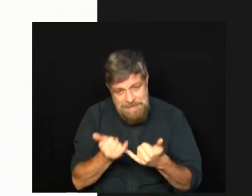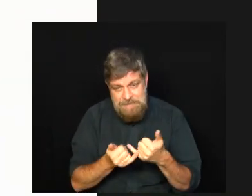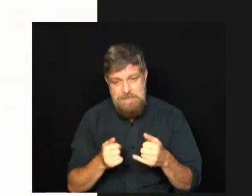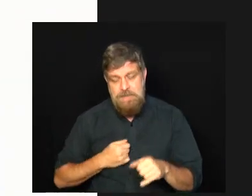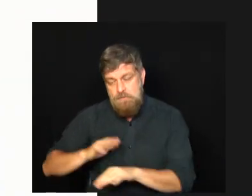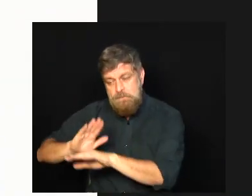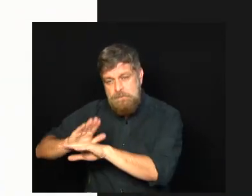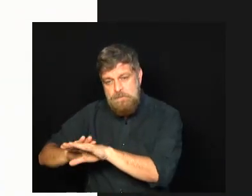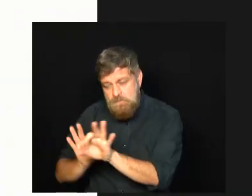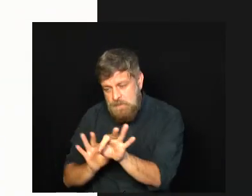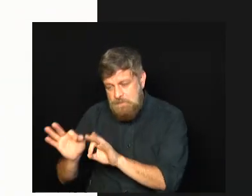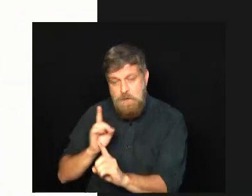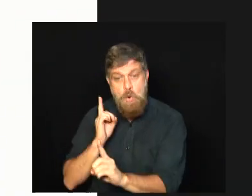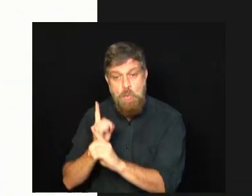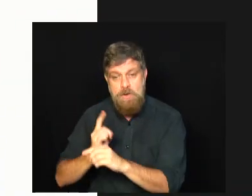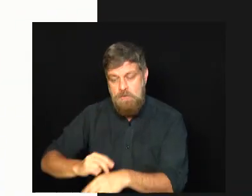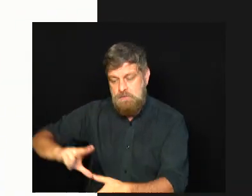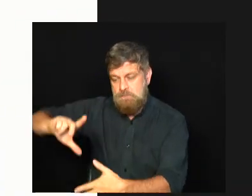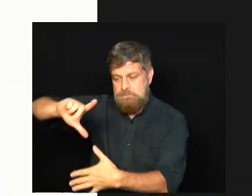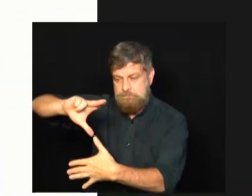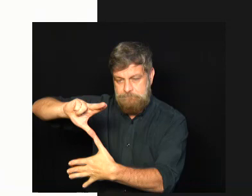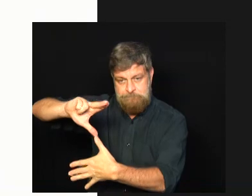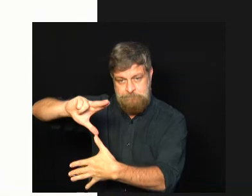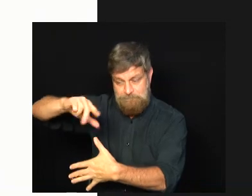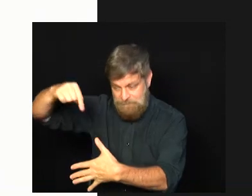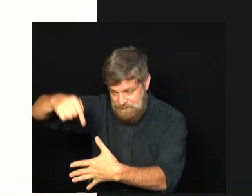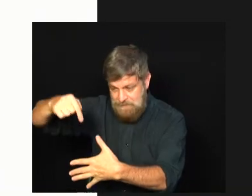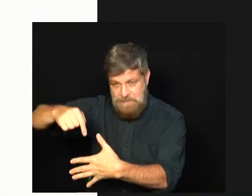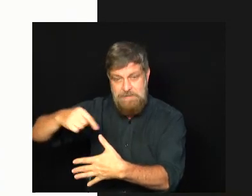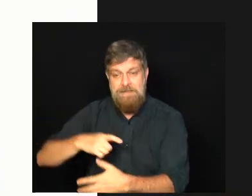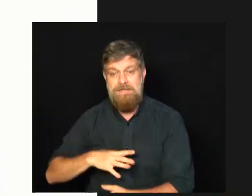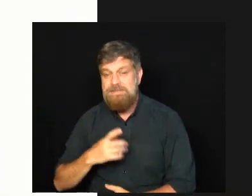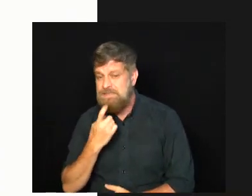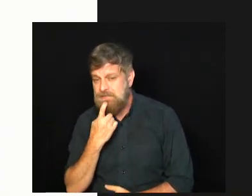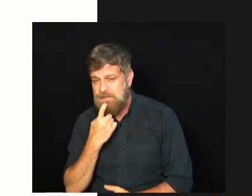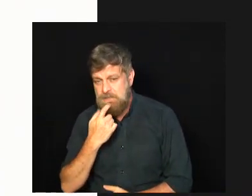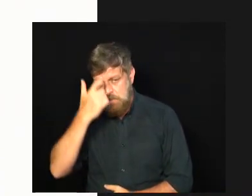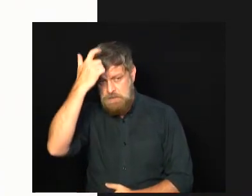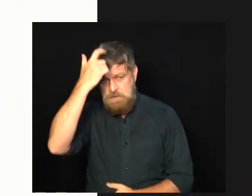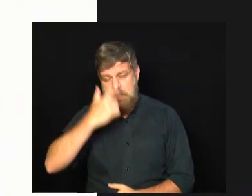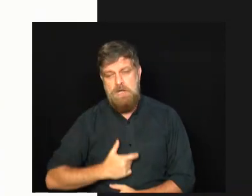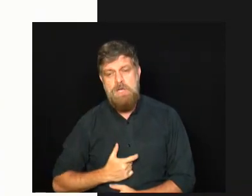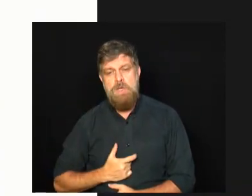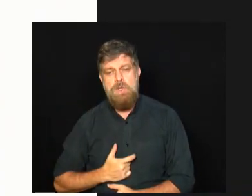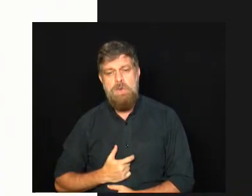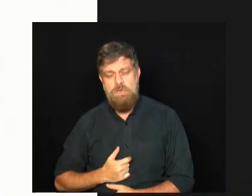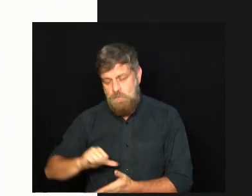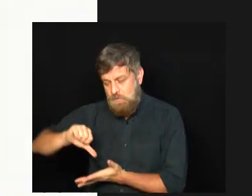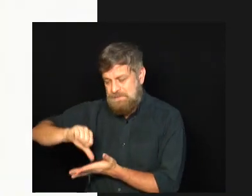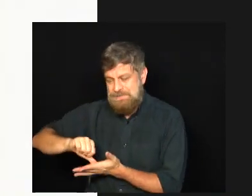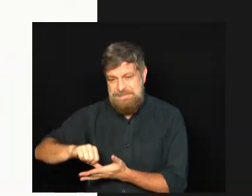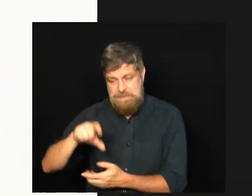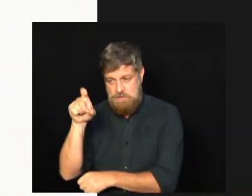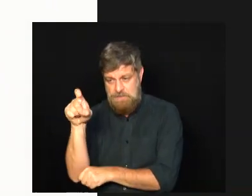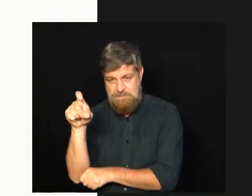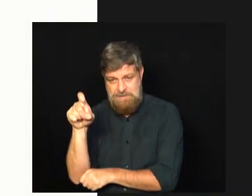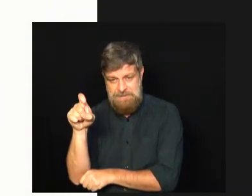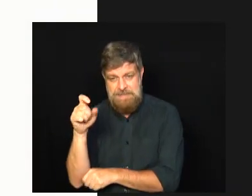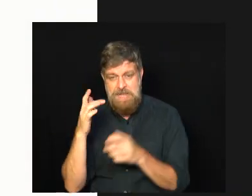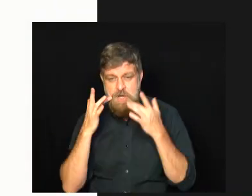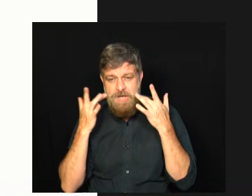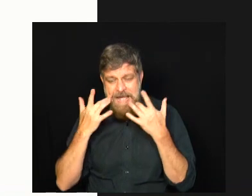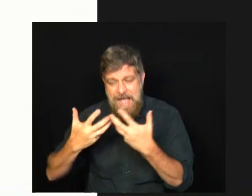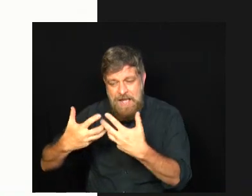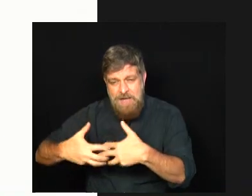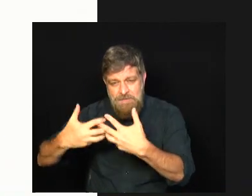encontro latino-americano aqui em Campinas, ainda quando o Centro de Convivência estava funcionando,